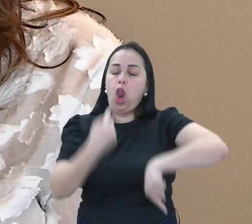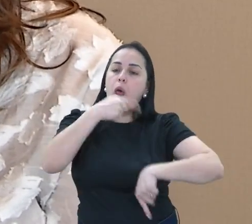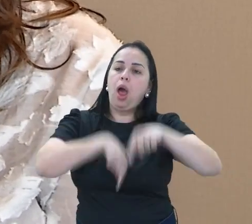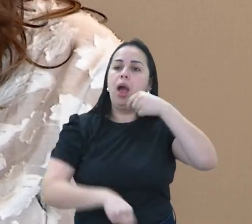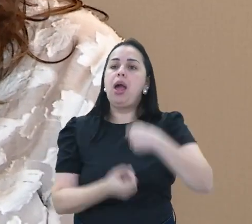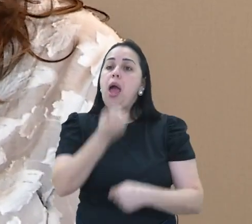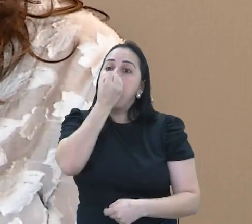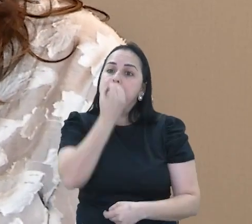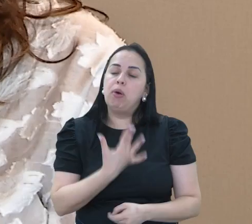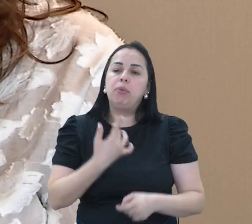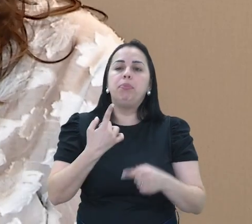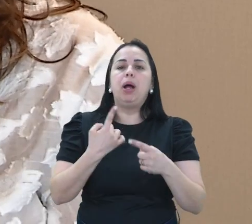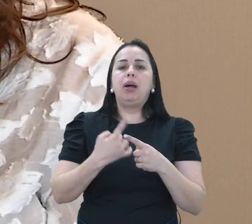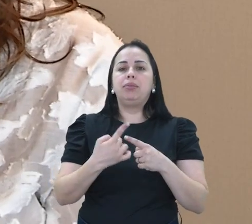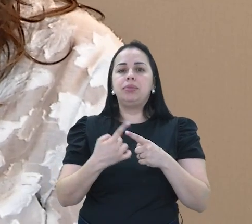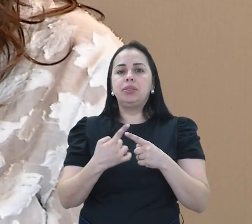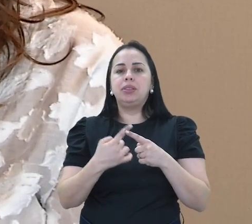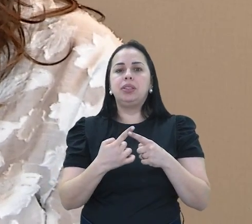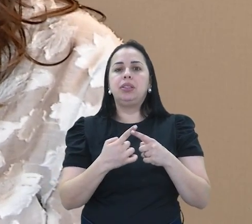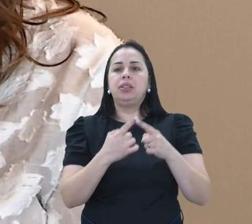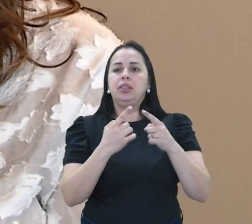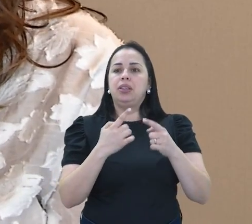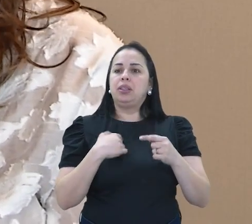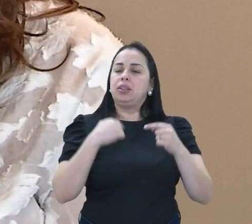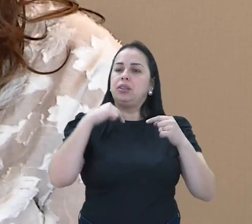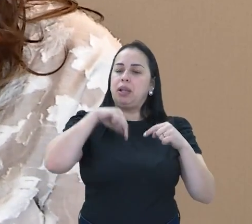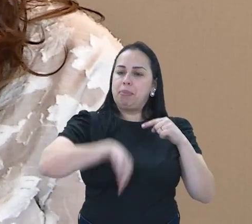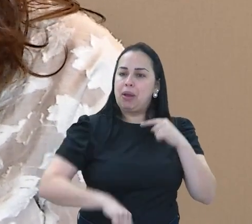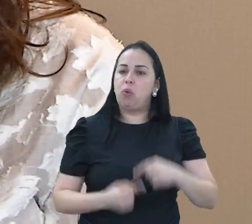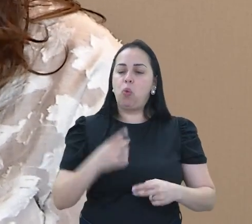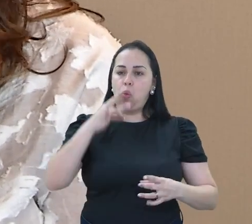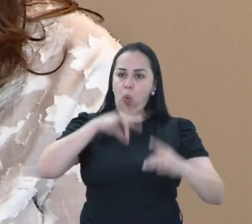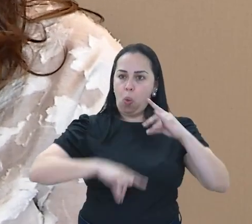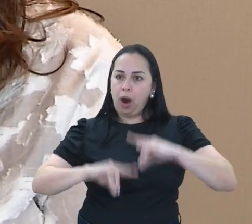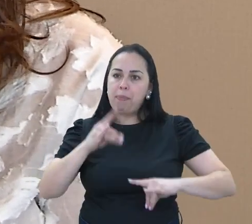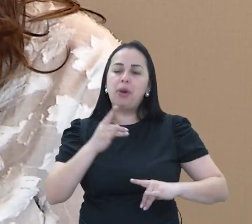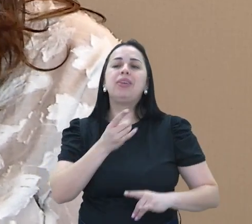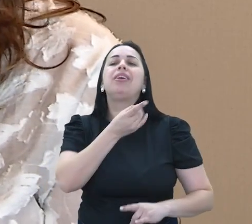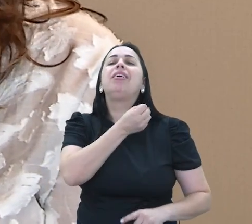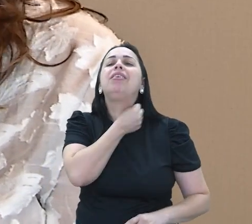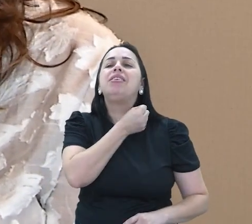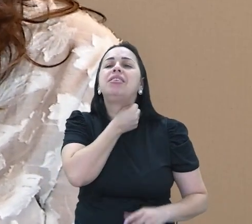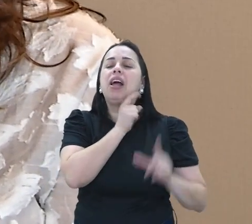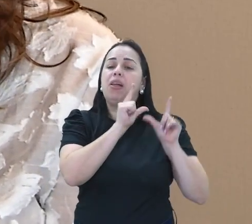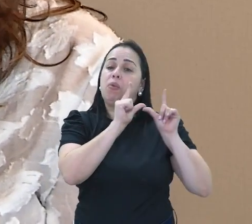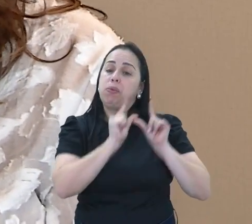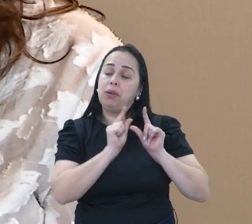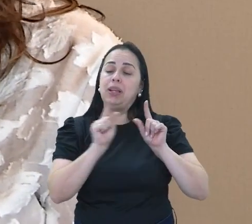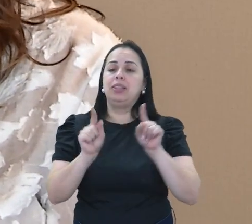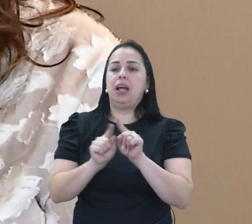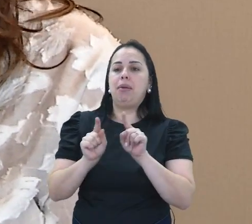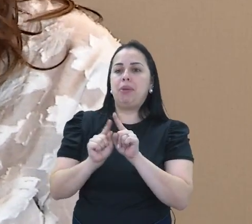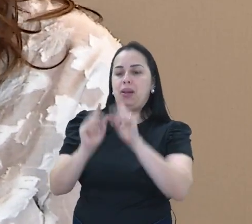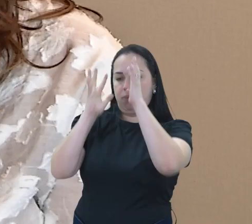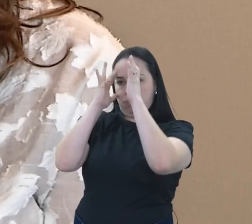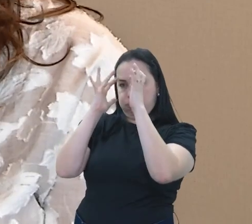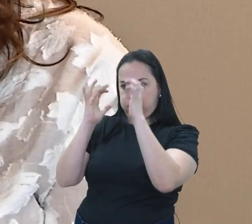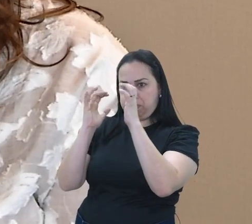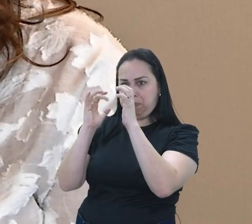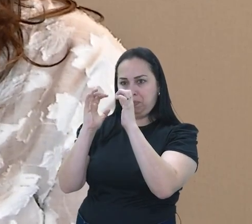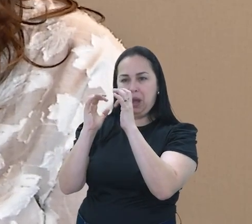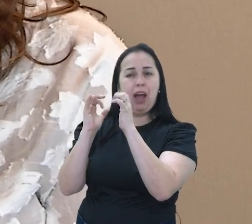muito benéfico para estimular tanto a diminuição da produção do cortisol, que é o hormônio do estresse, para a regulação